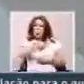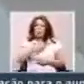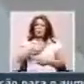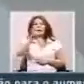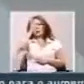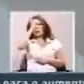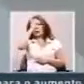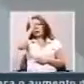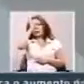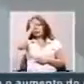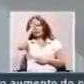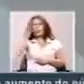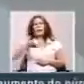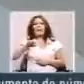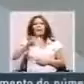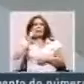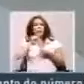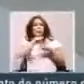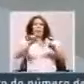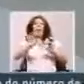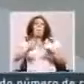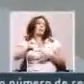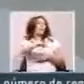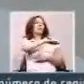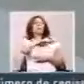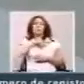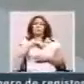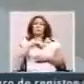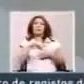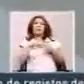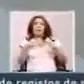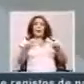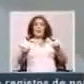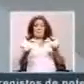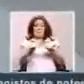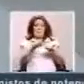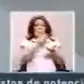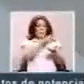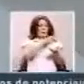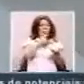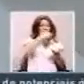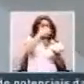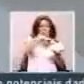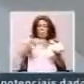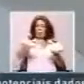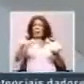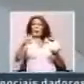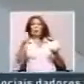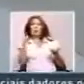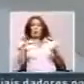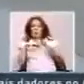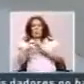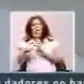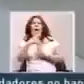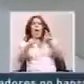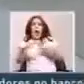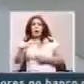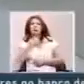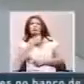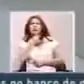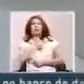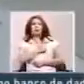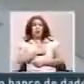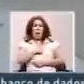por alguns direitos fundamentais das pessoas. Portanto, neste sentido, ela pode ser vivida com muita dor e com muito custo,